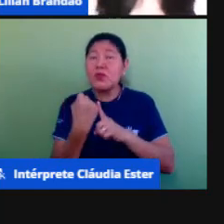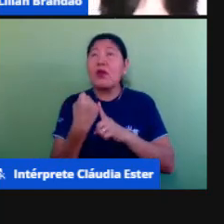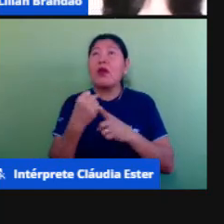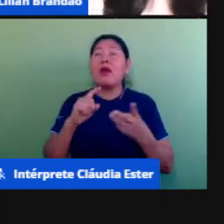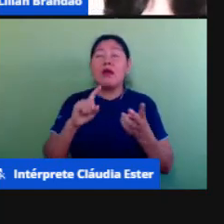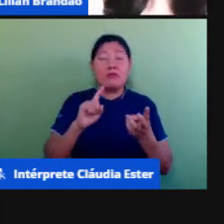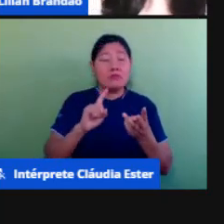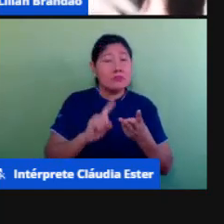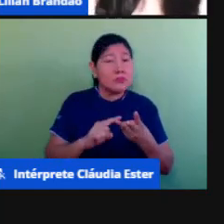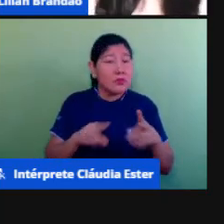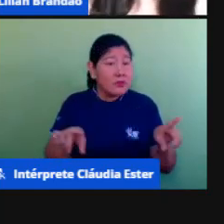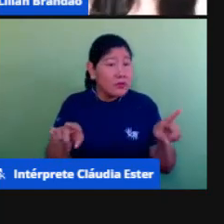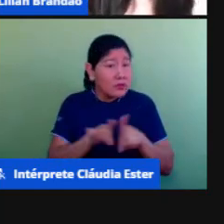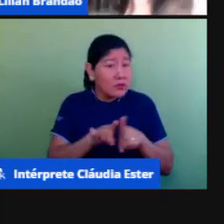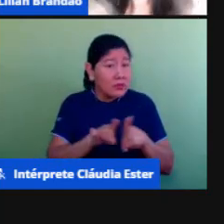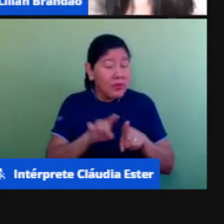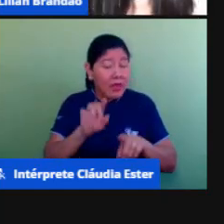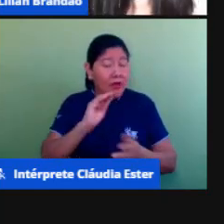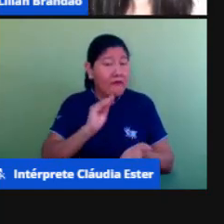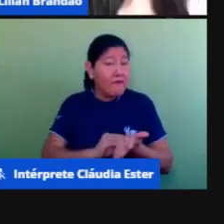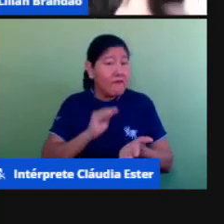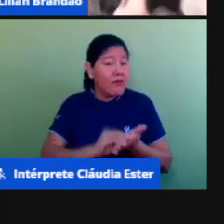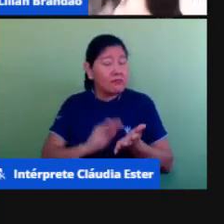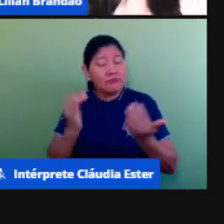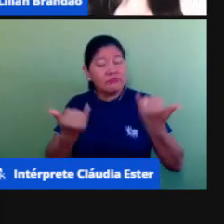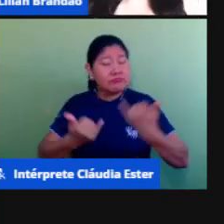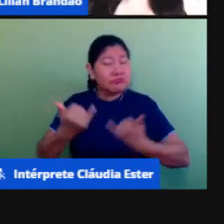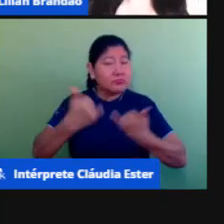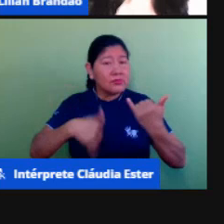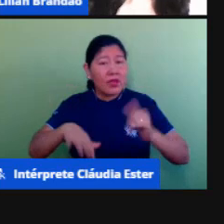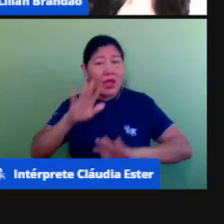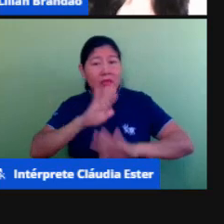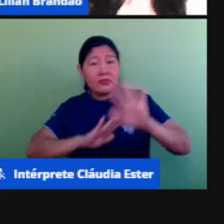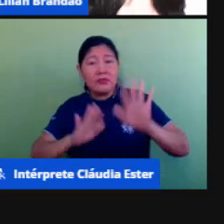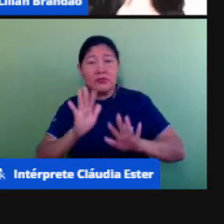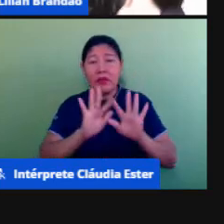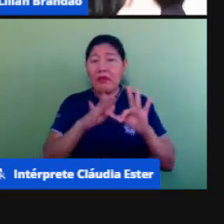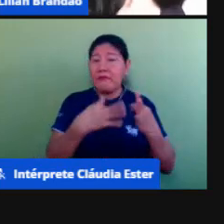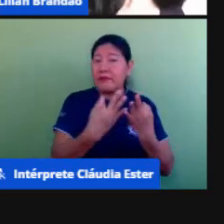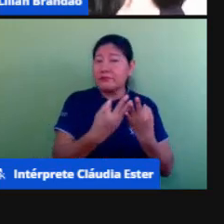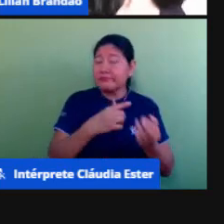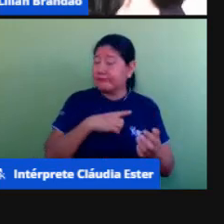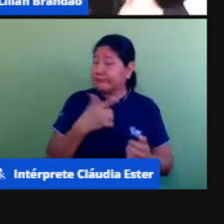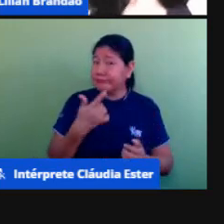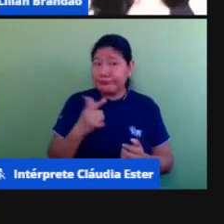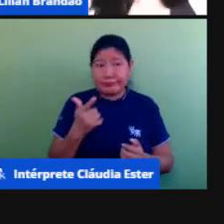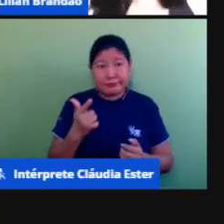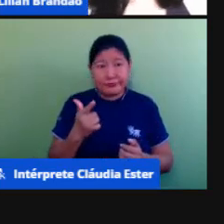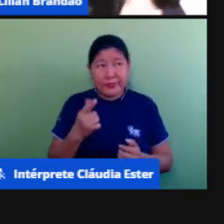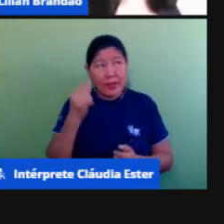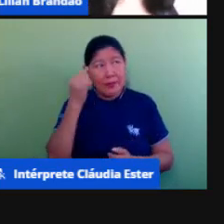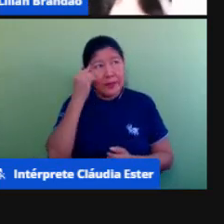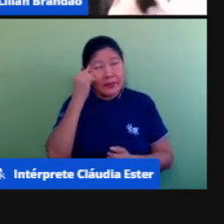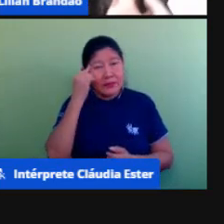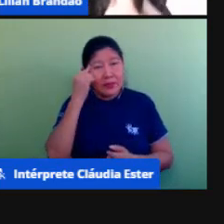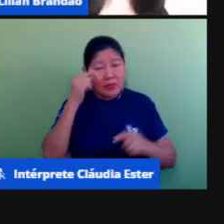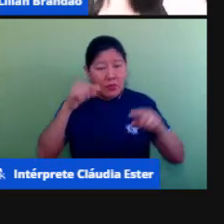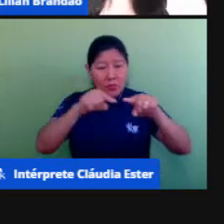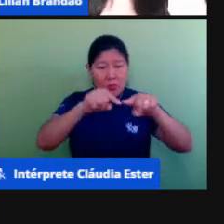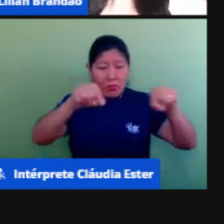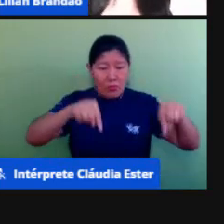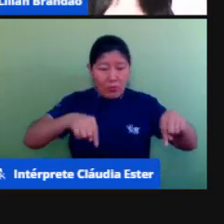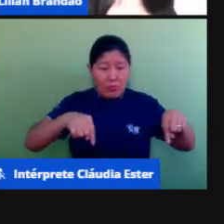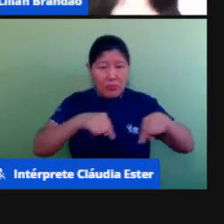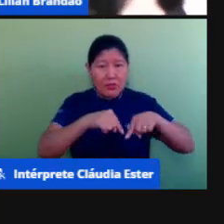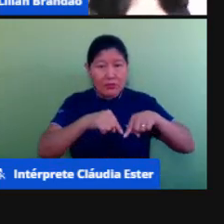respeito à quantidade de informações que são direcionadas. Por quê? Pensem comigo, uma sala com 25 alunos, um grupo de